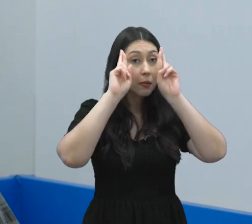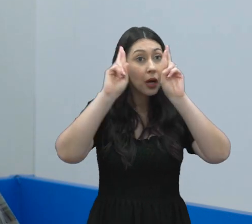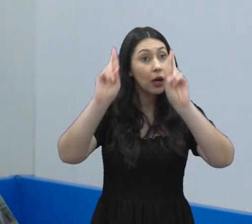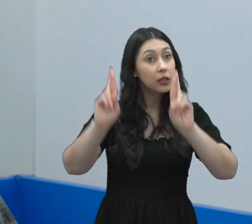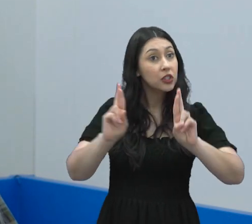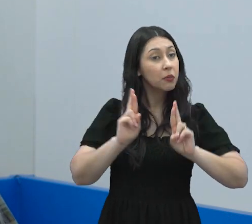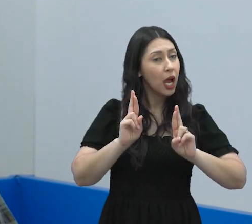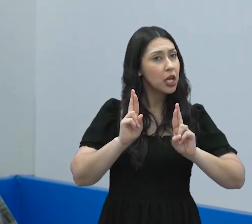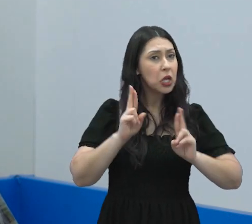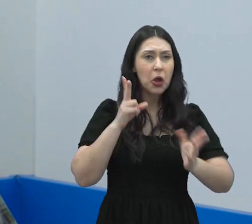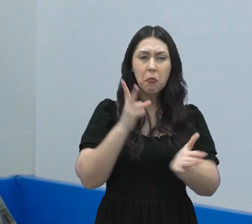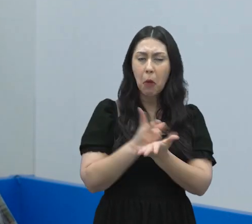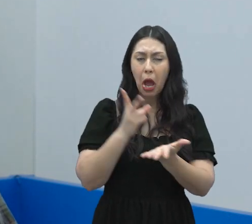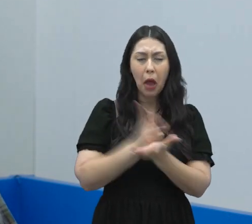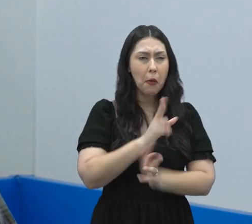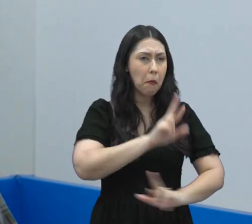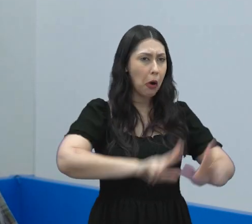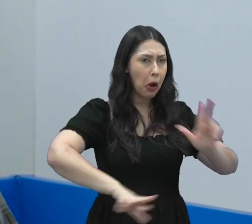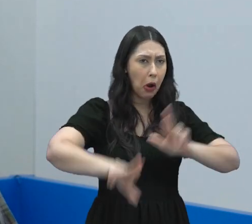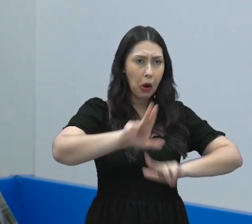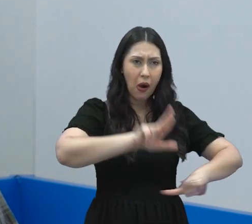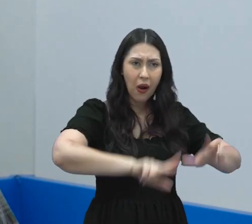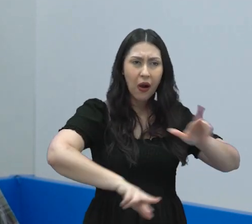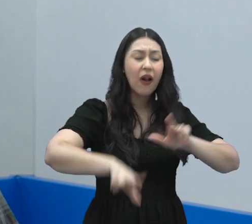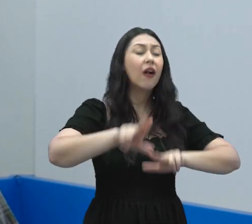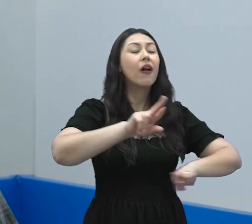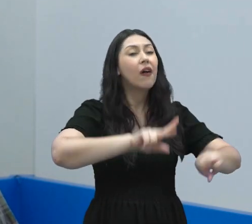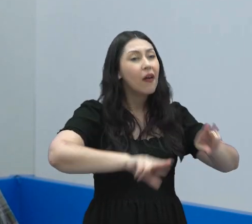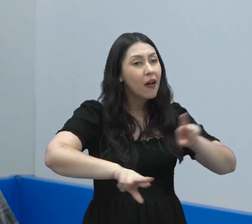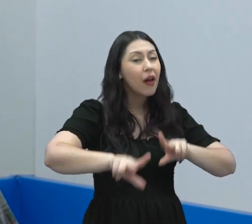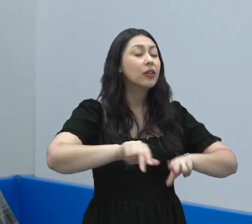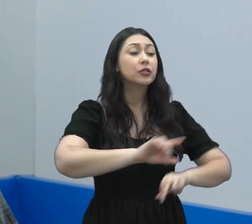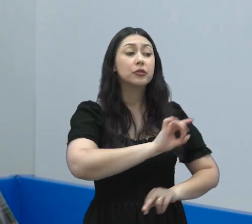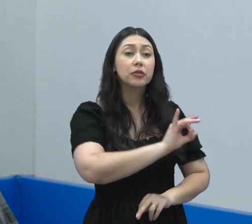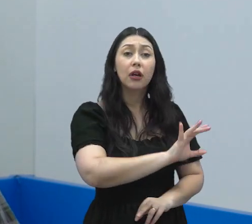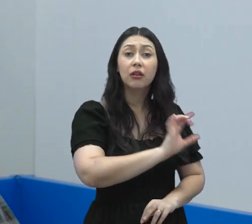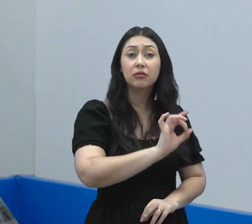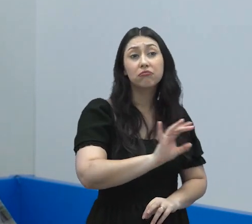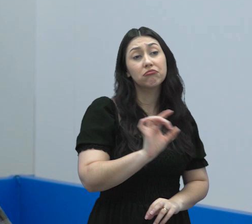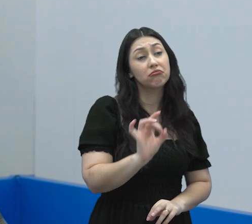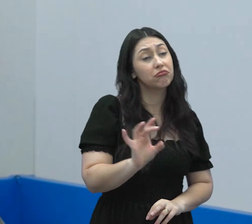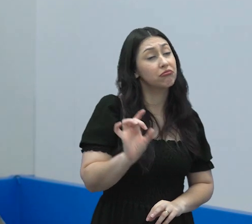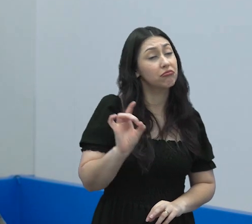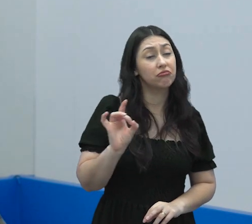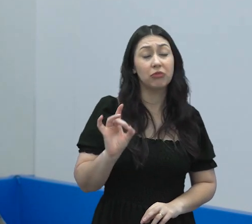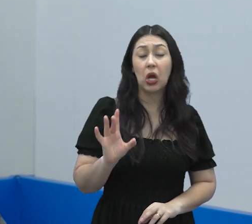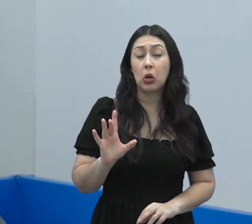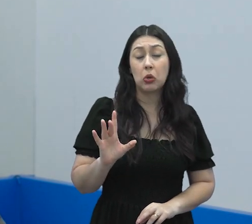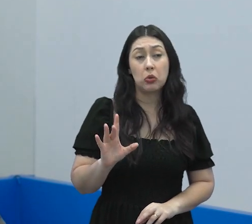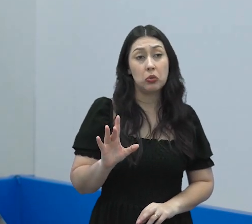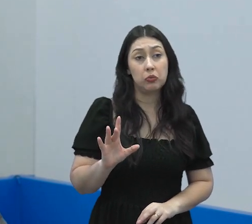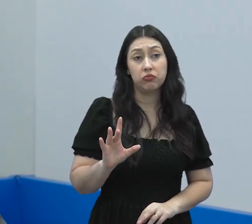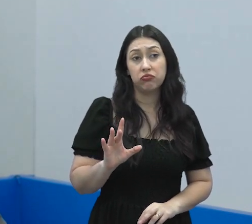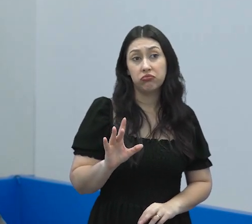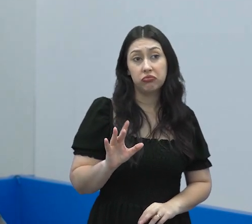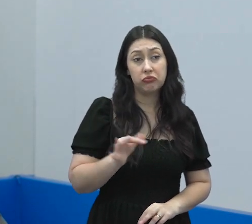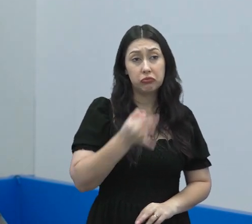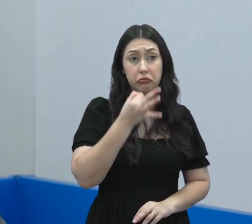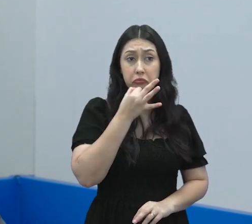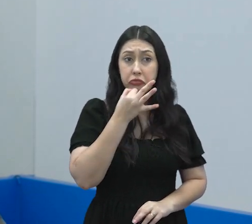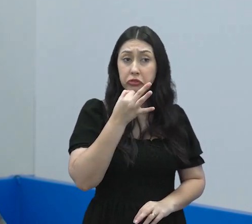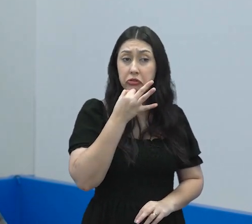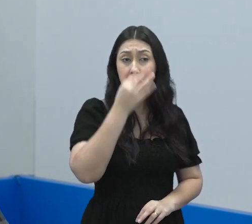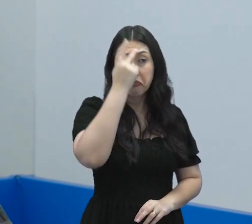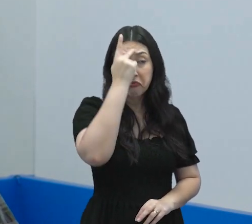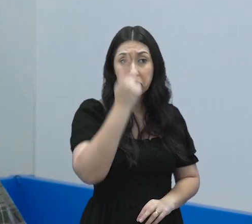respeitadas pela sua diversidade e cada um tem um mundo que